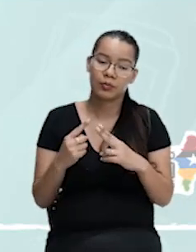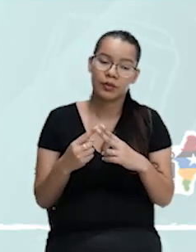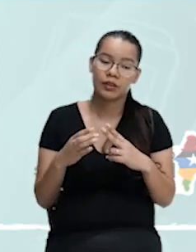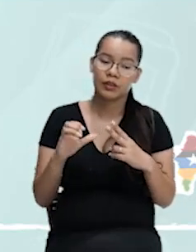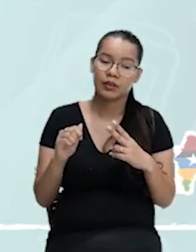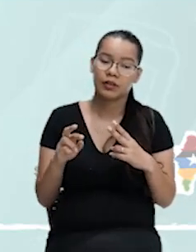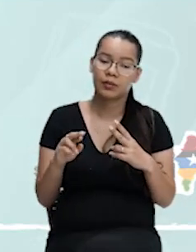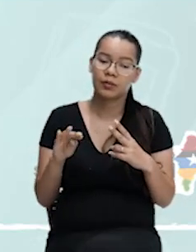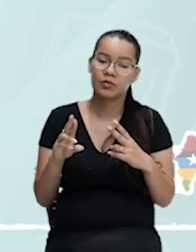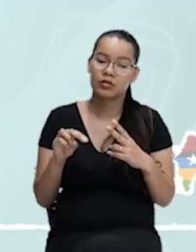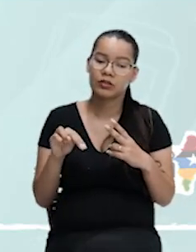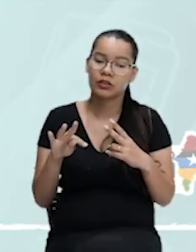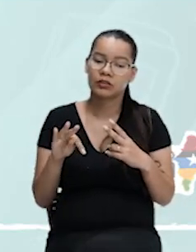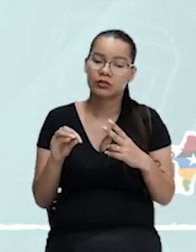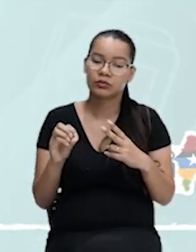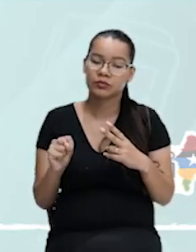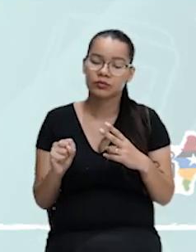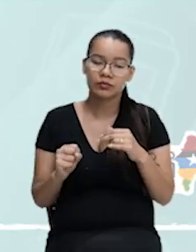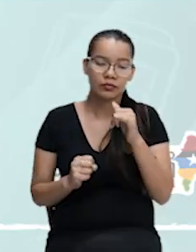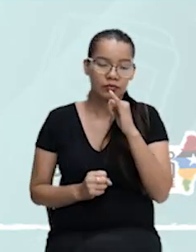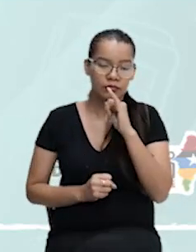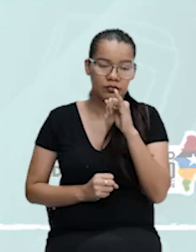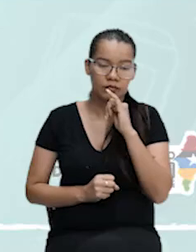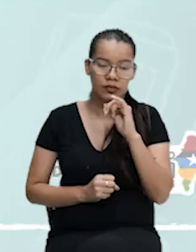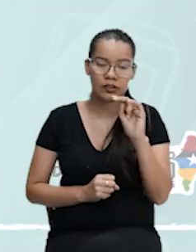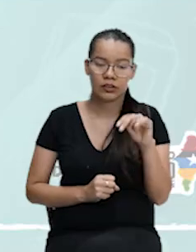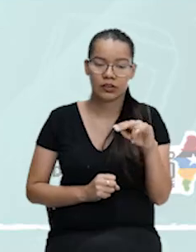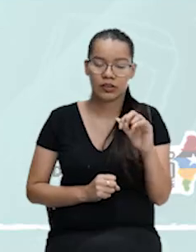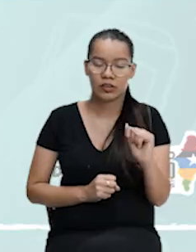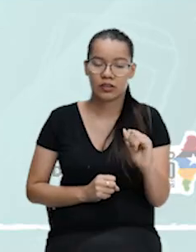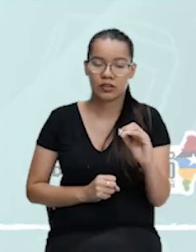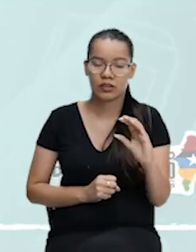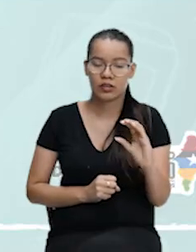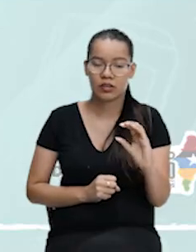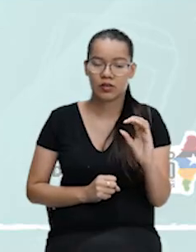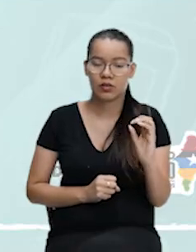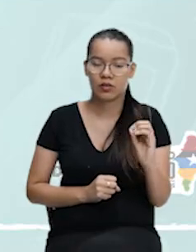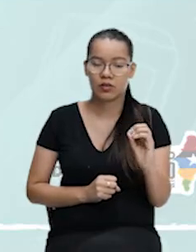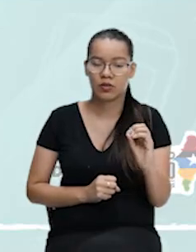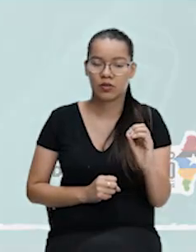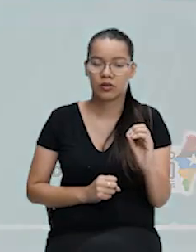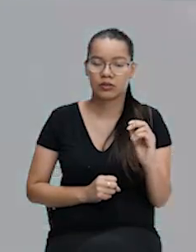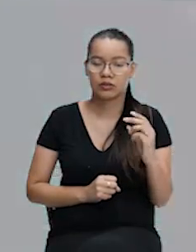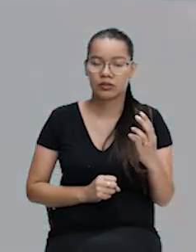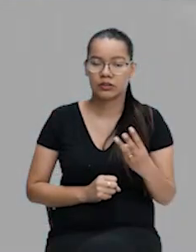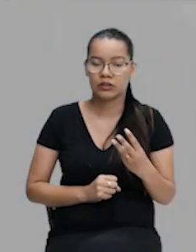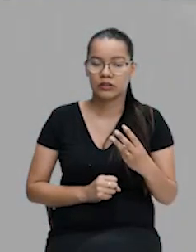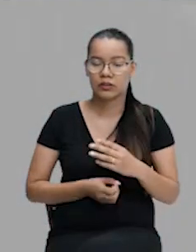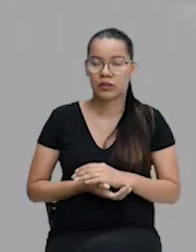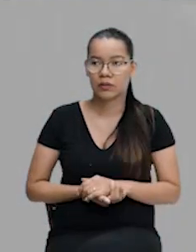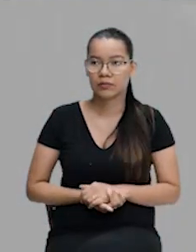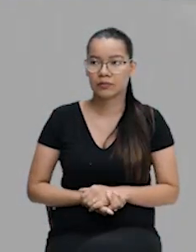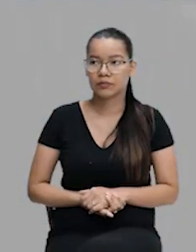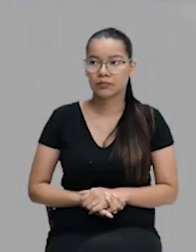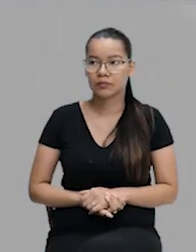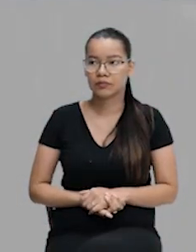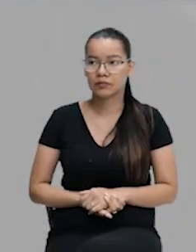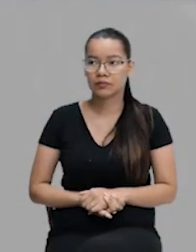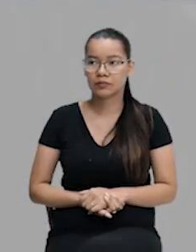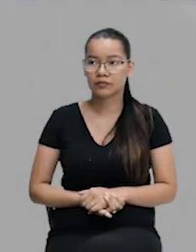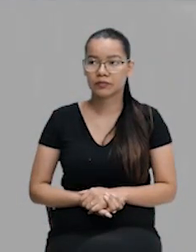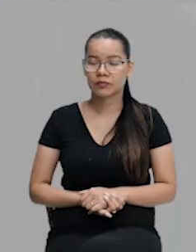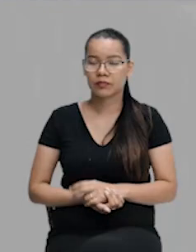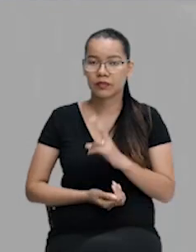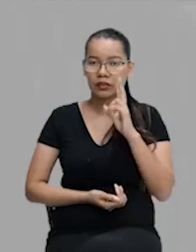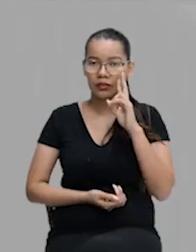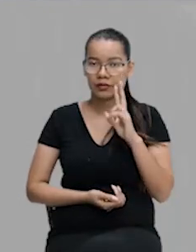de sódio, o NaCO3 ou bicarbonato de sódio. Aí no caso, está aqui a